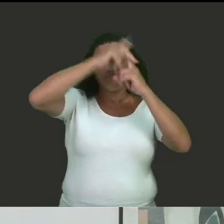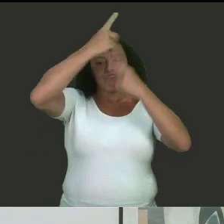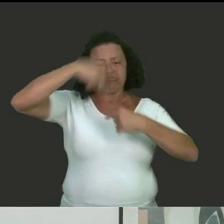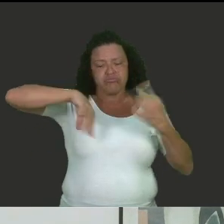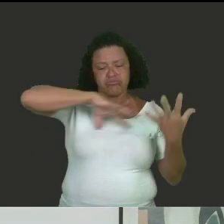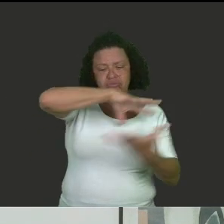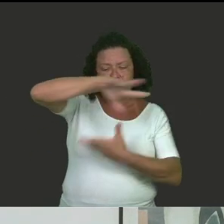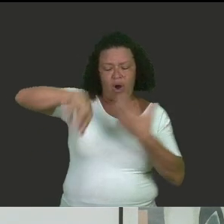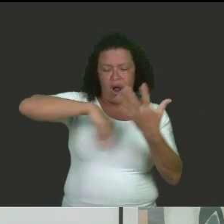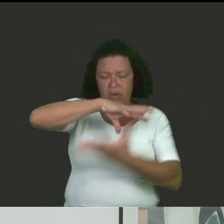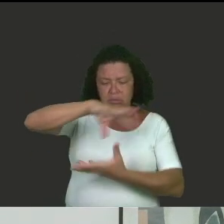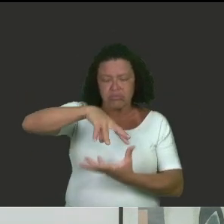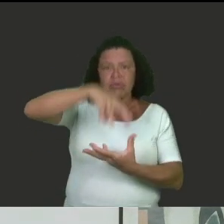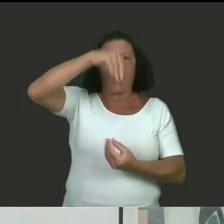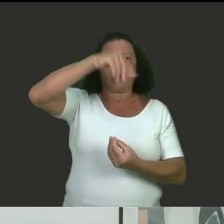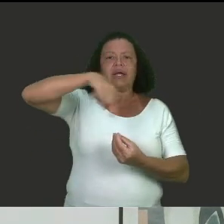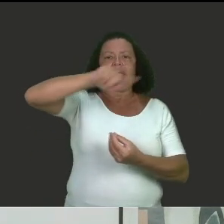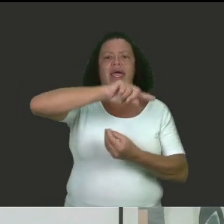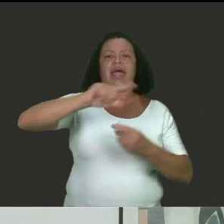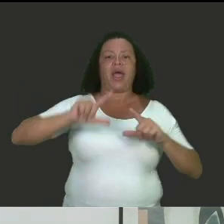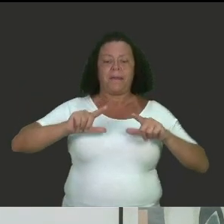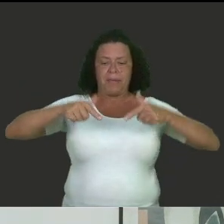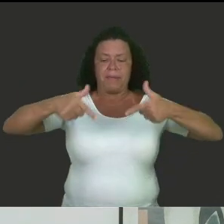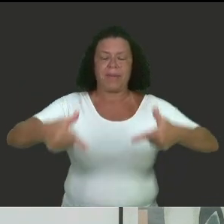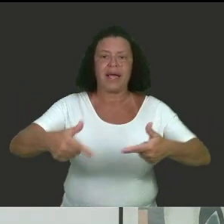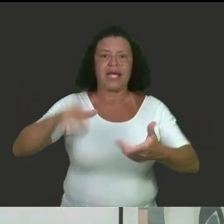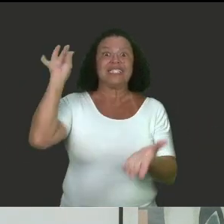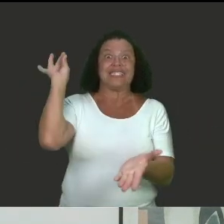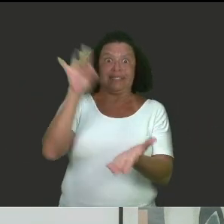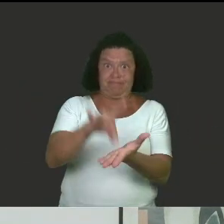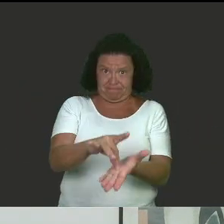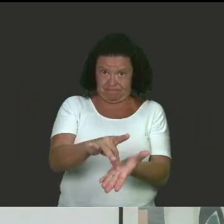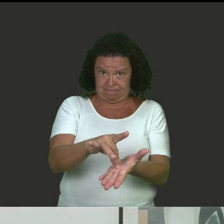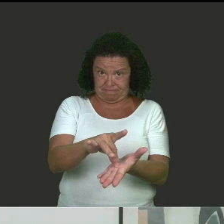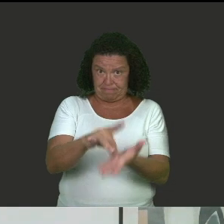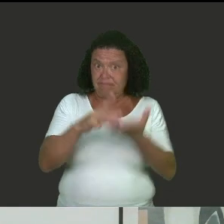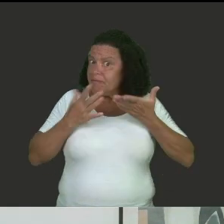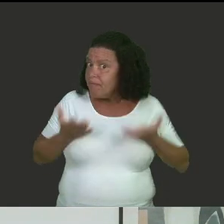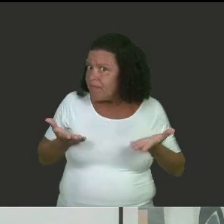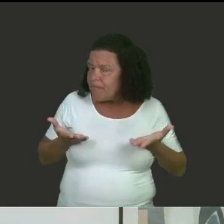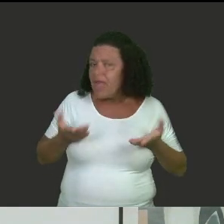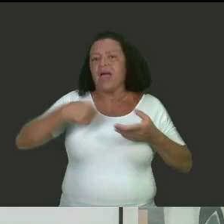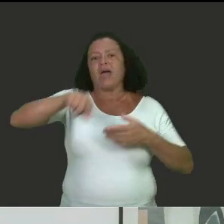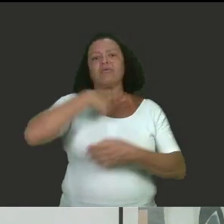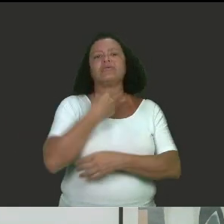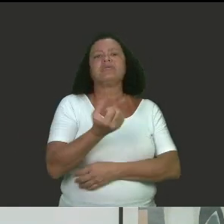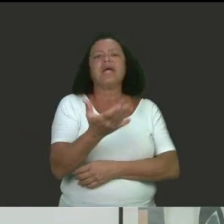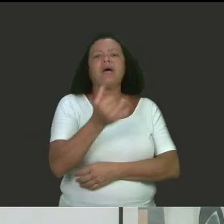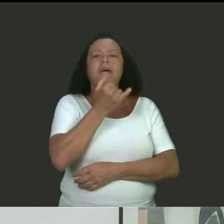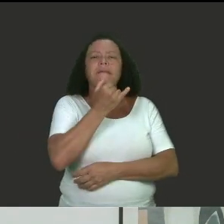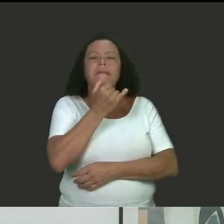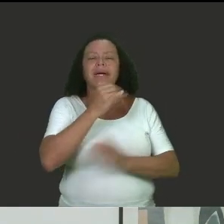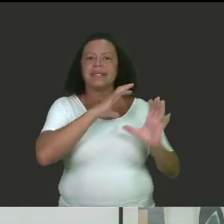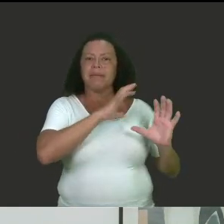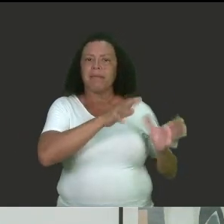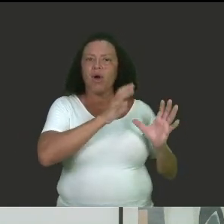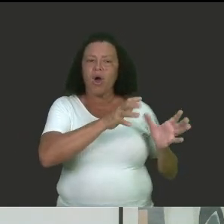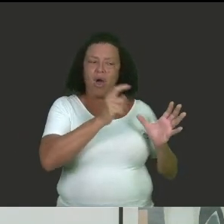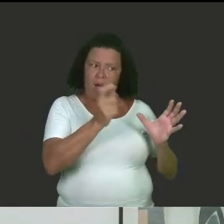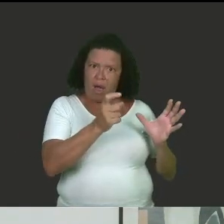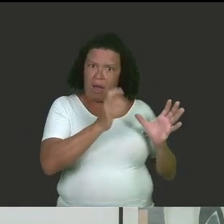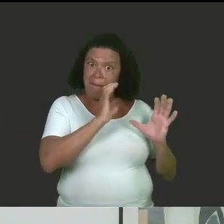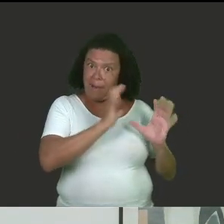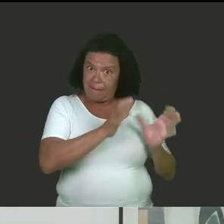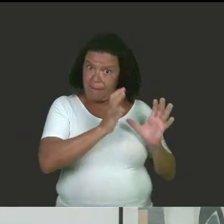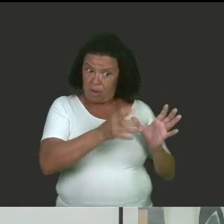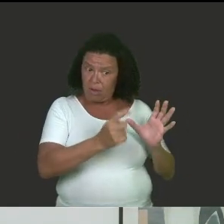Ele retorna à forma original. Então, aqui eu dei um exemplo da bola, por exemplo, uma